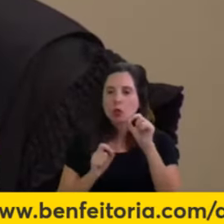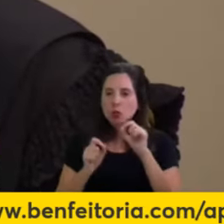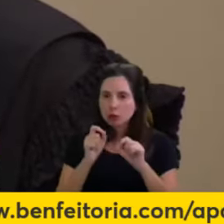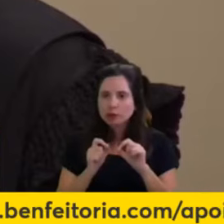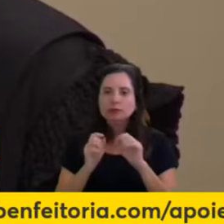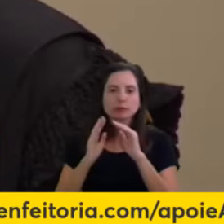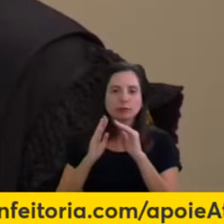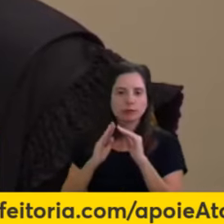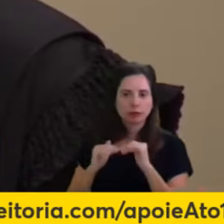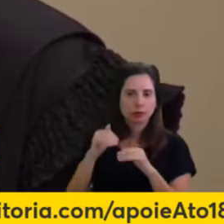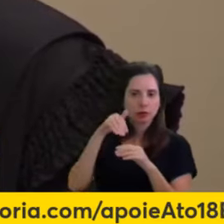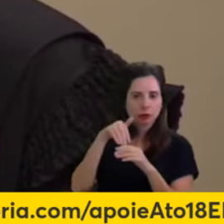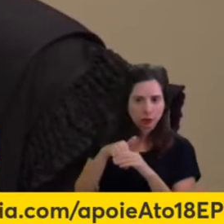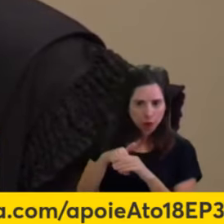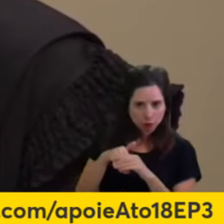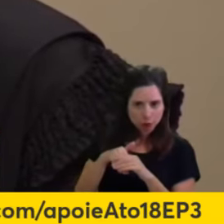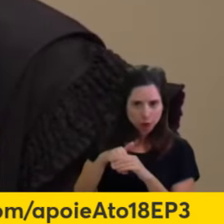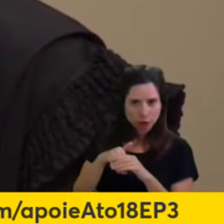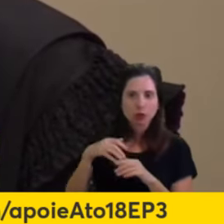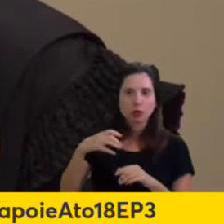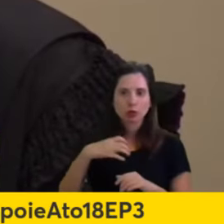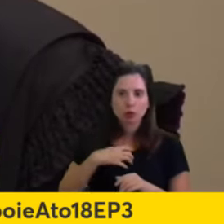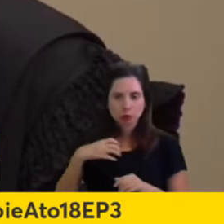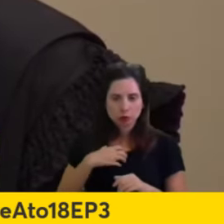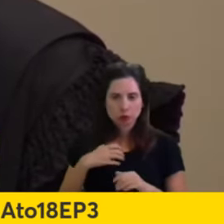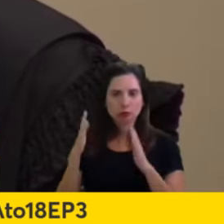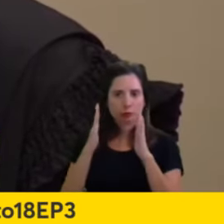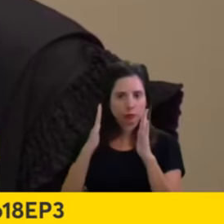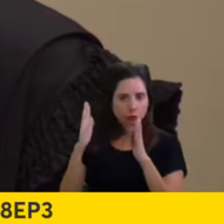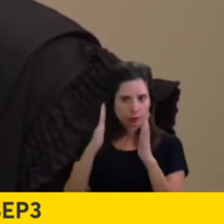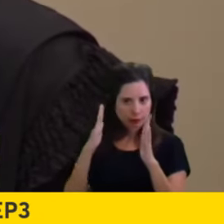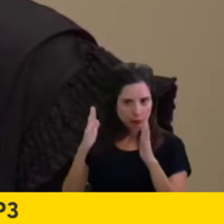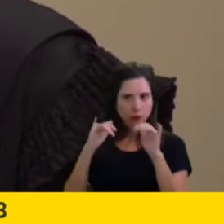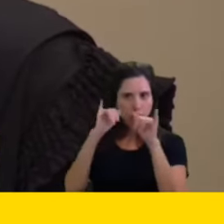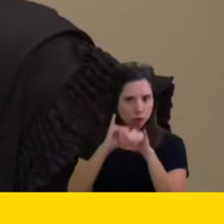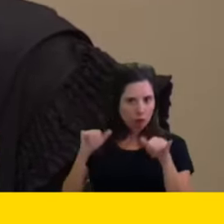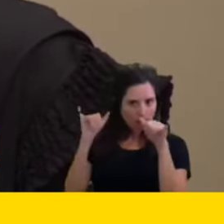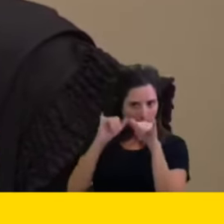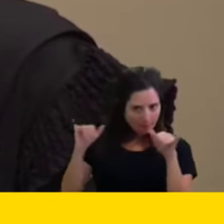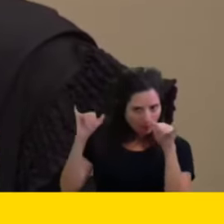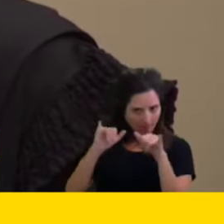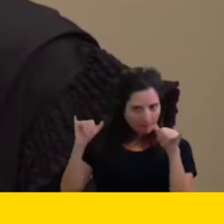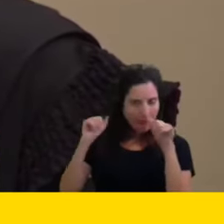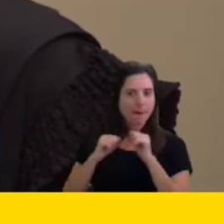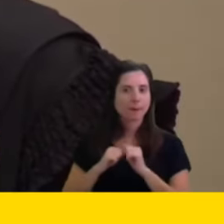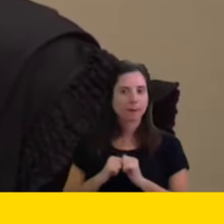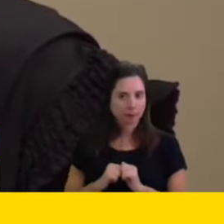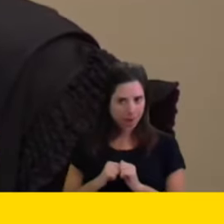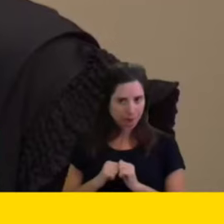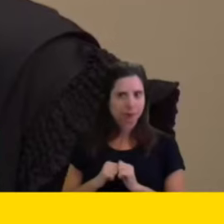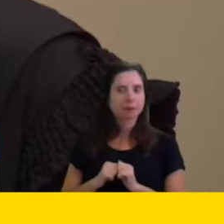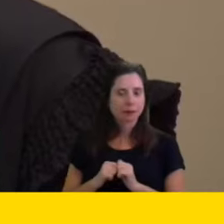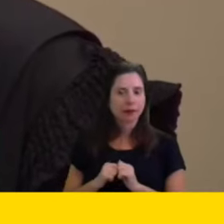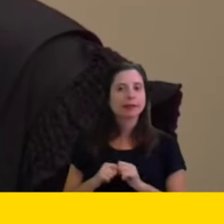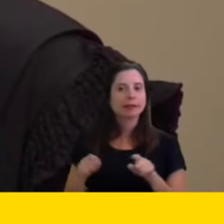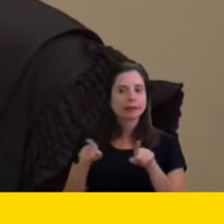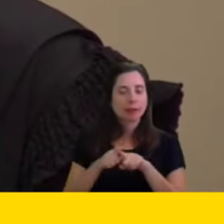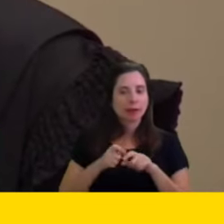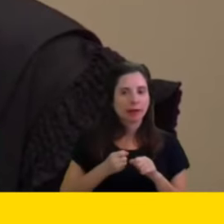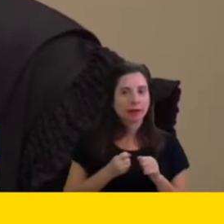de voto a utilização de formas proscritas durante o período oficial de propaganda e a Viação do princípio da Igualdade